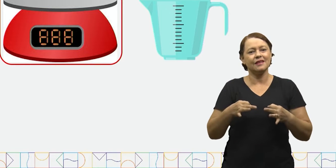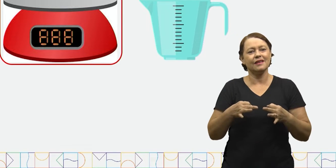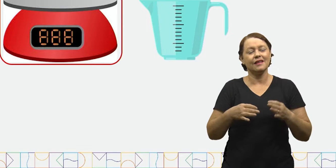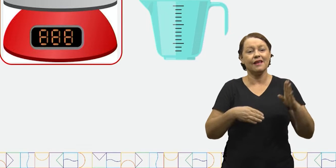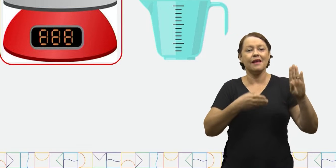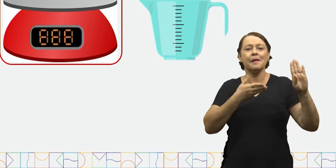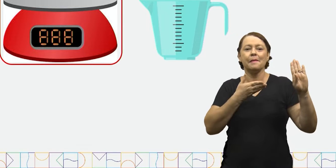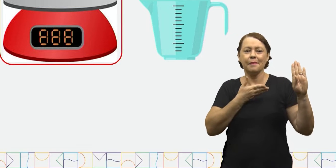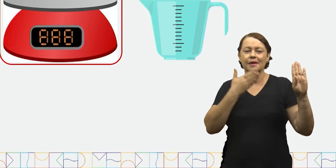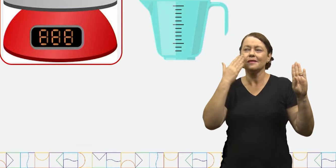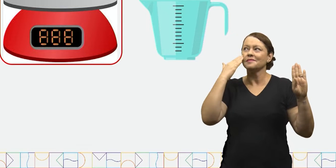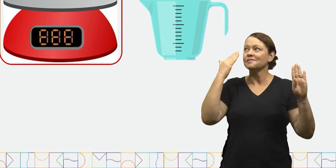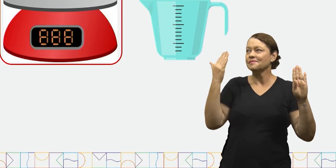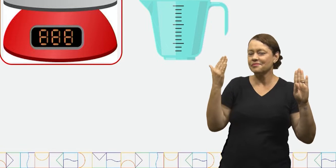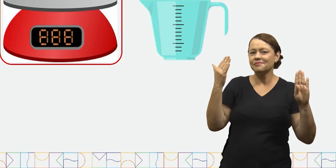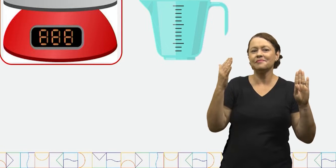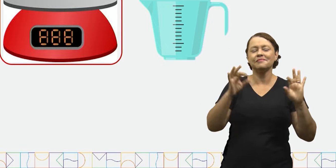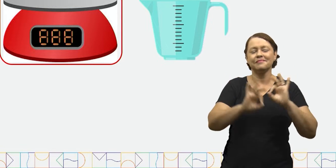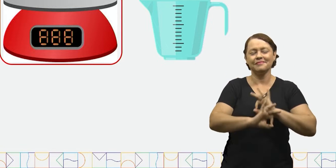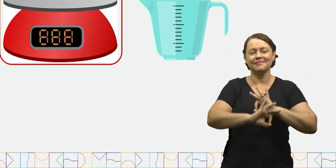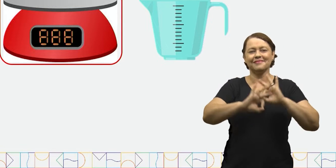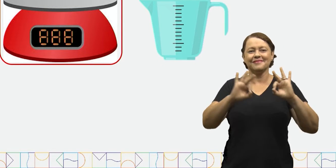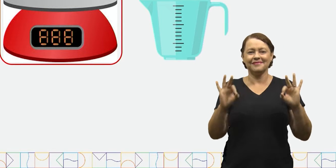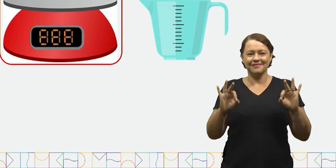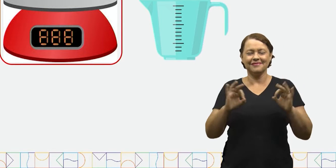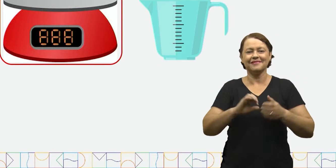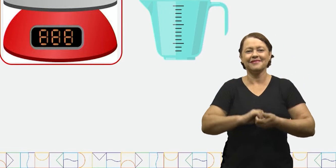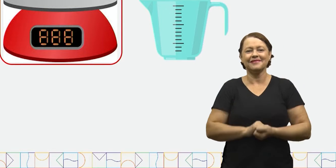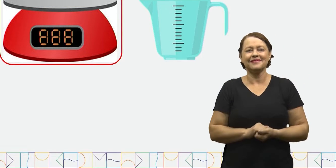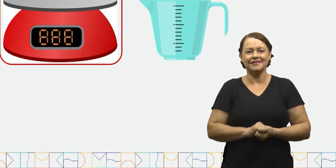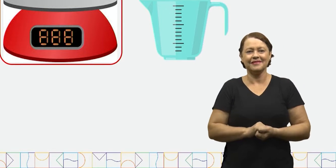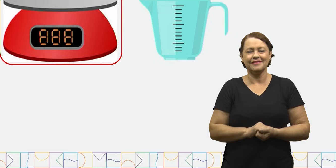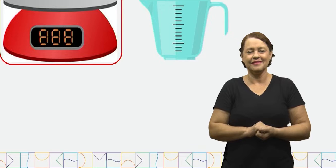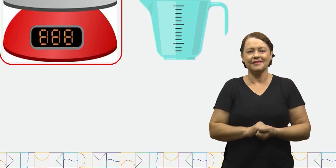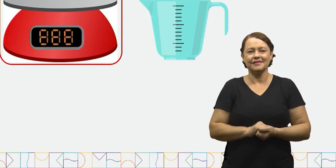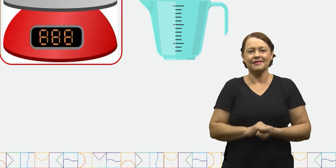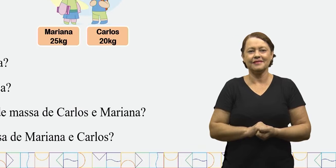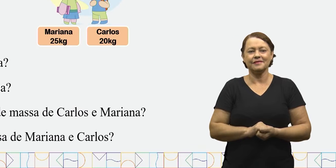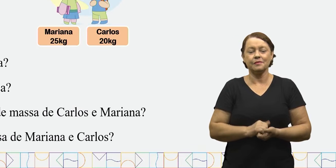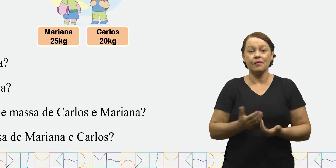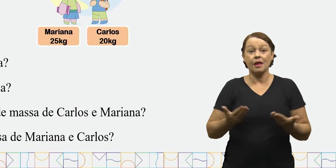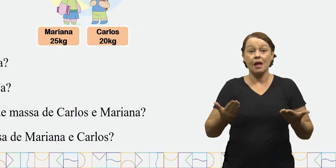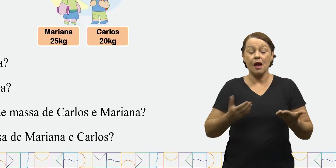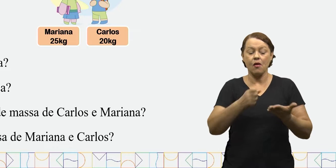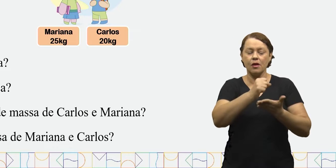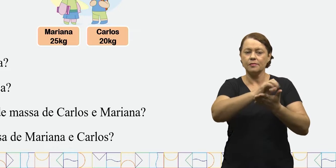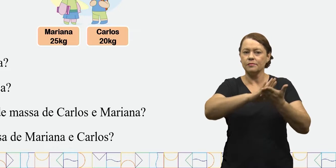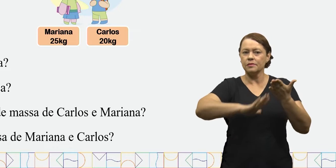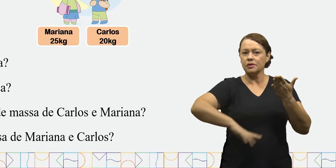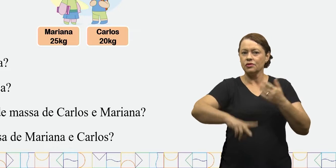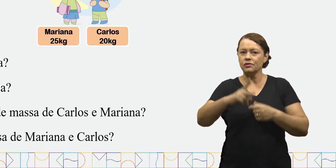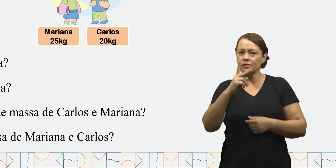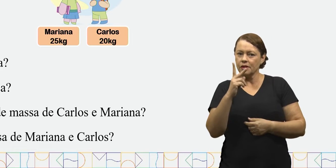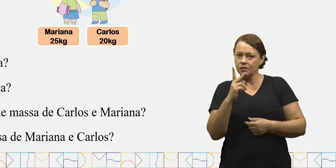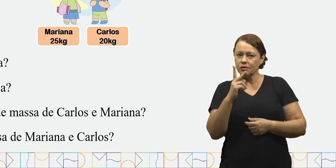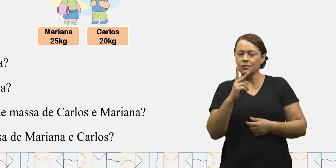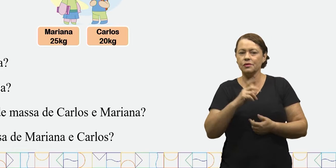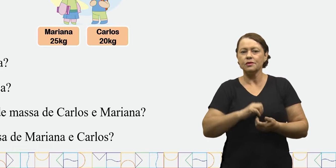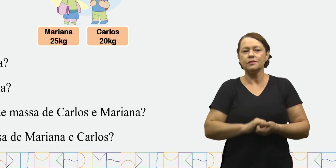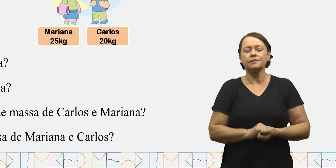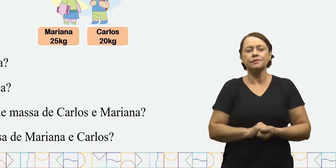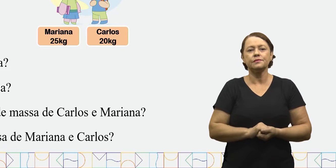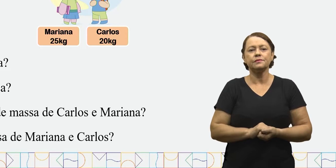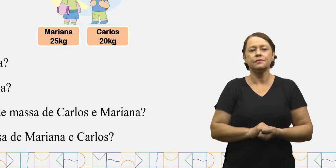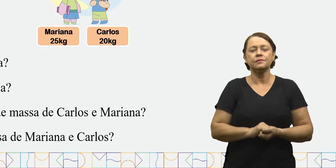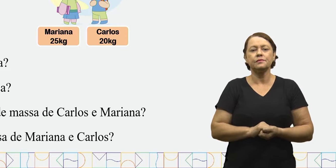letra B. Gostei de ver sua participação nessa atividade. Vamos lá para a nossa atividade